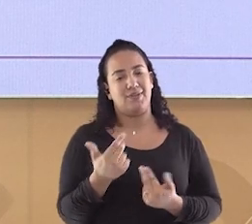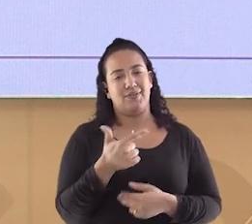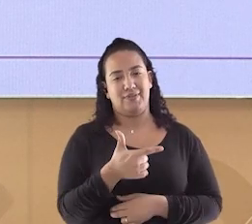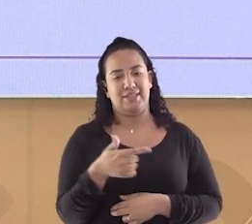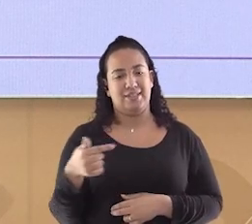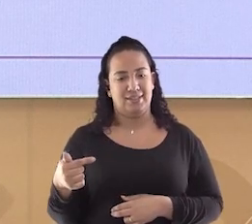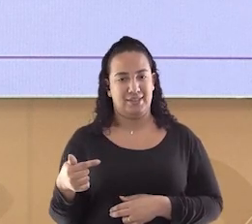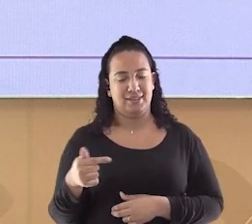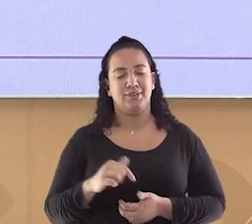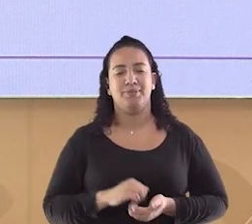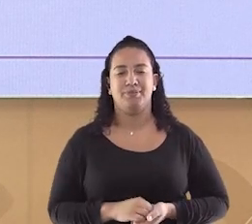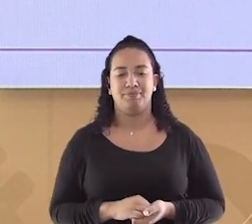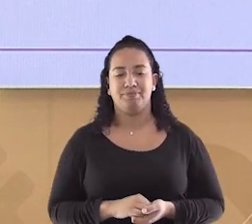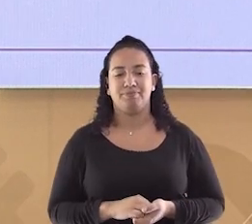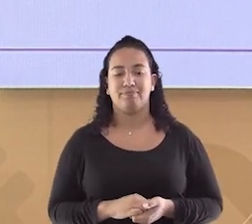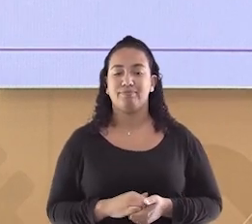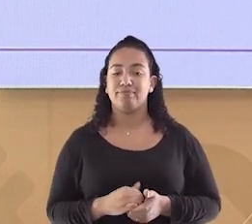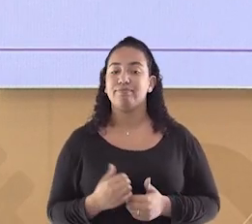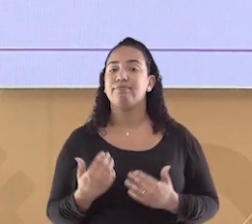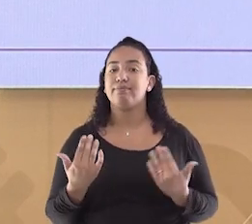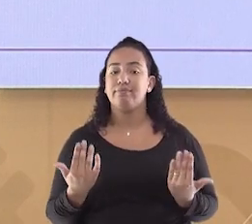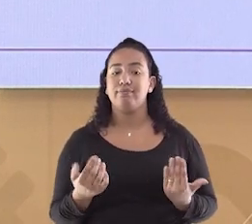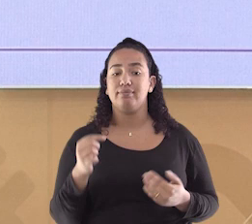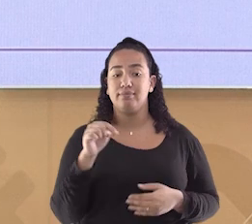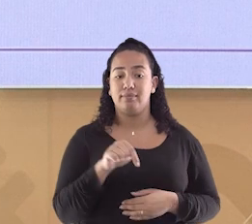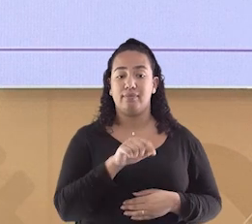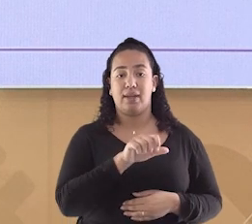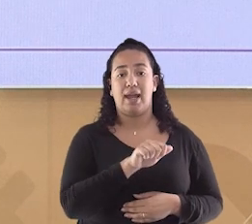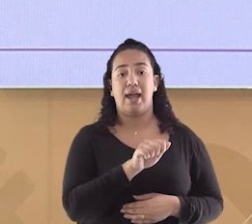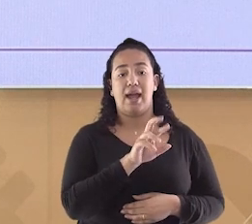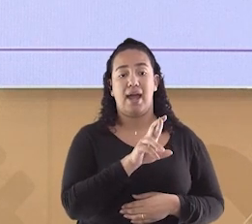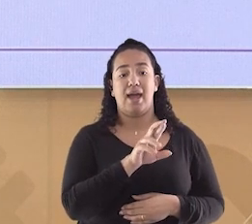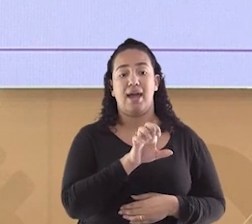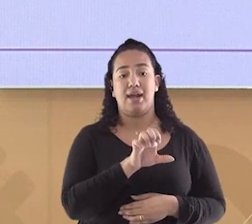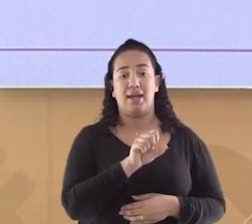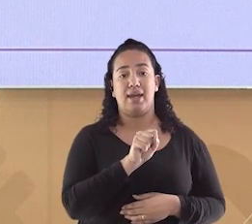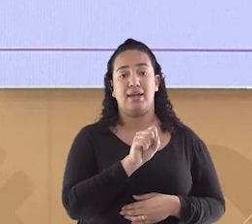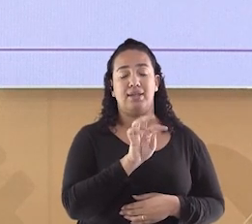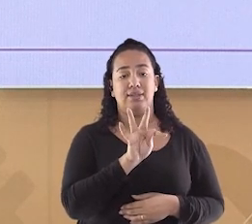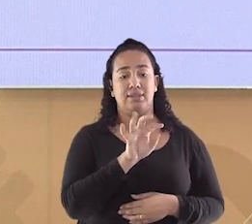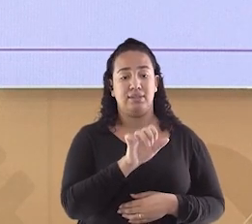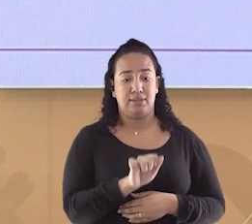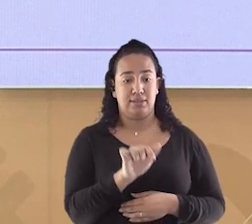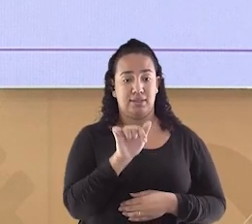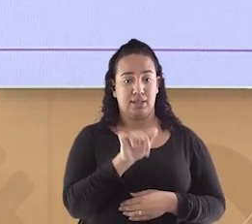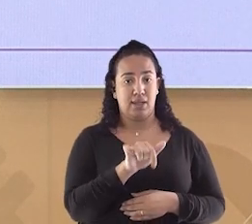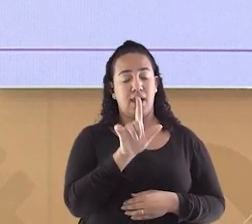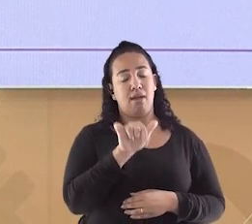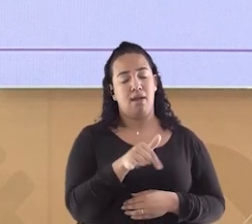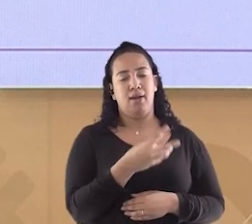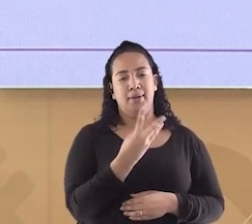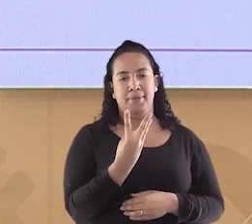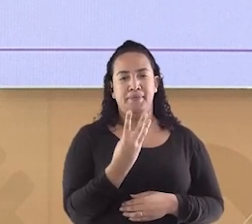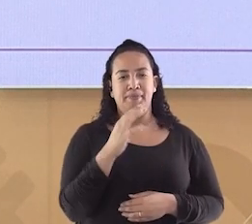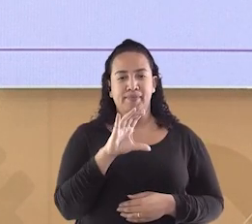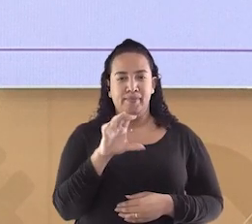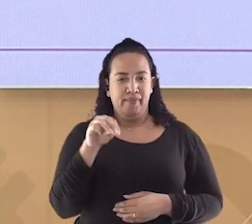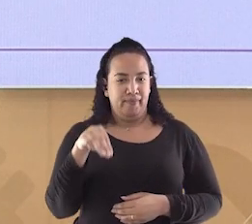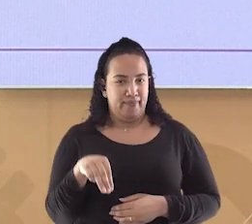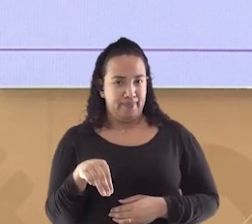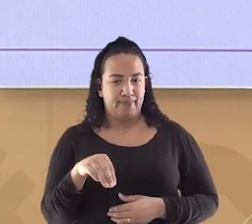igual a 27. Portanto, a medida da aresta desse cubo é de